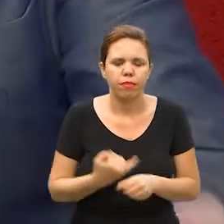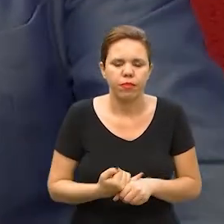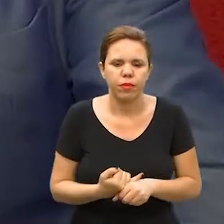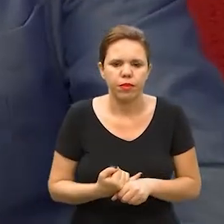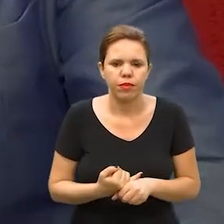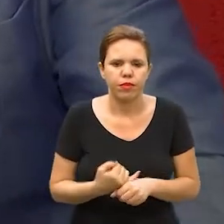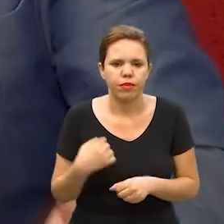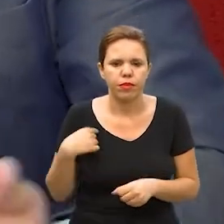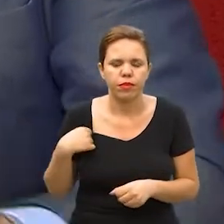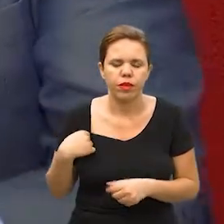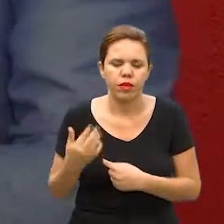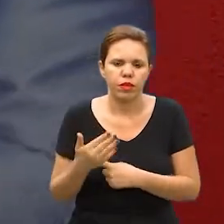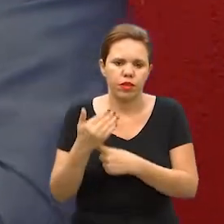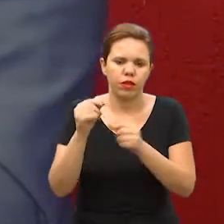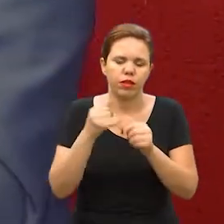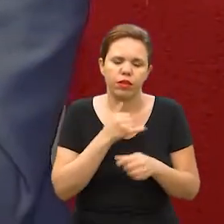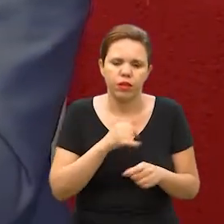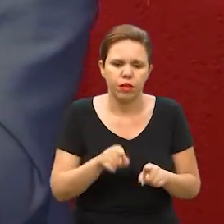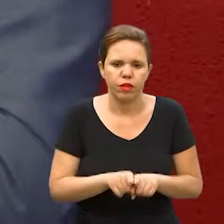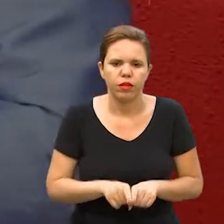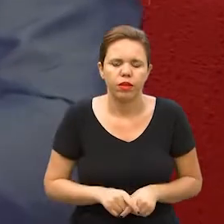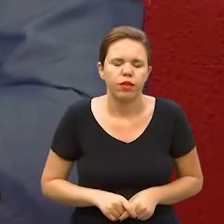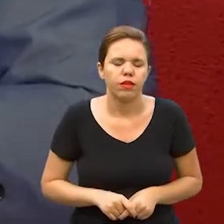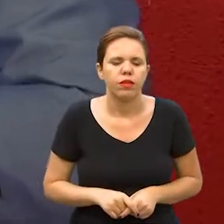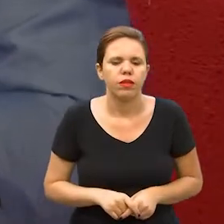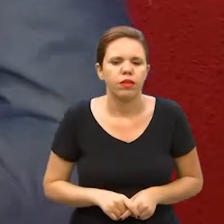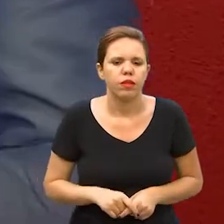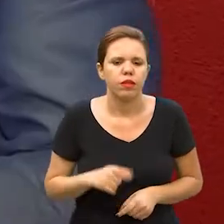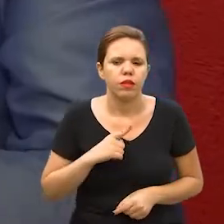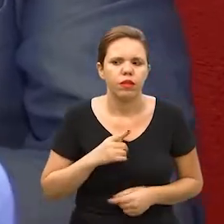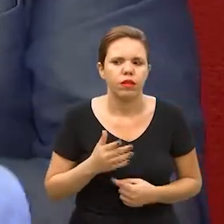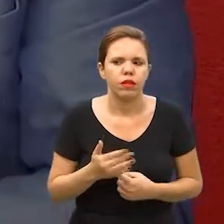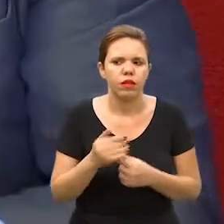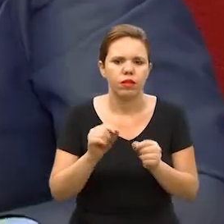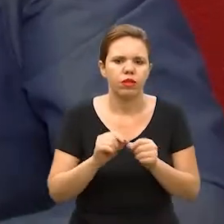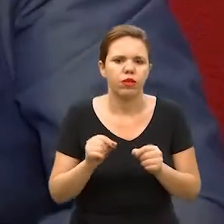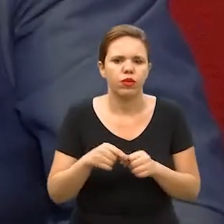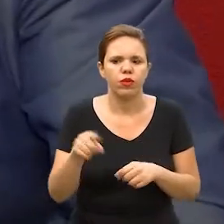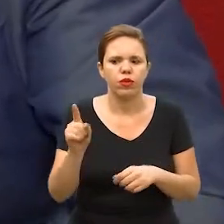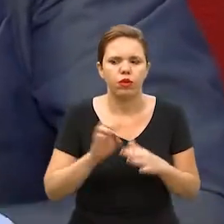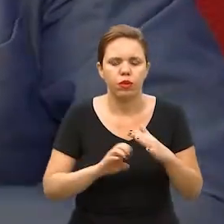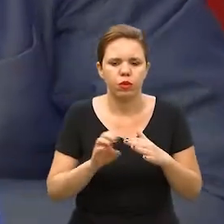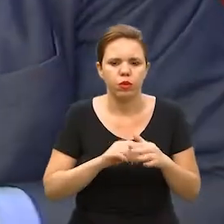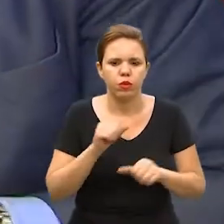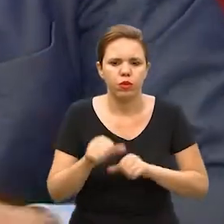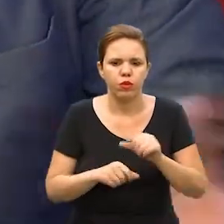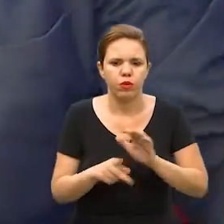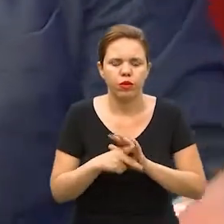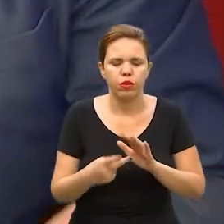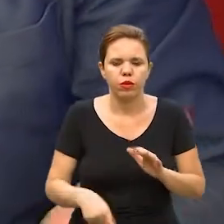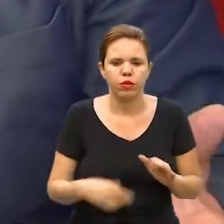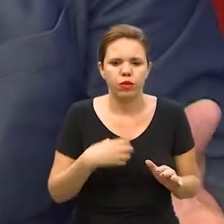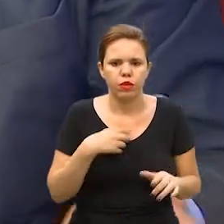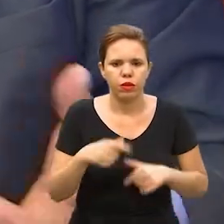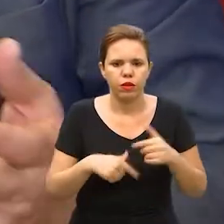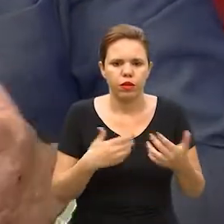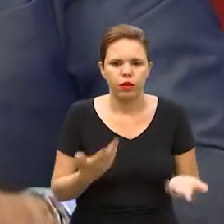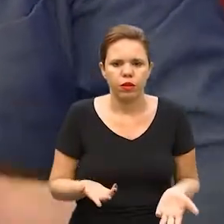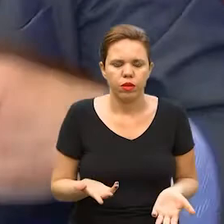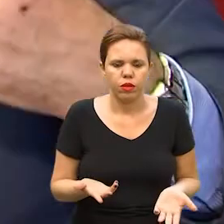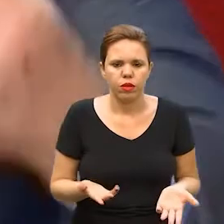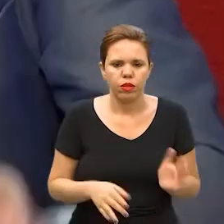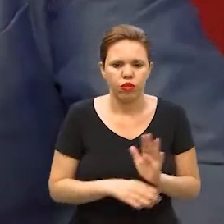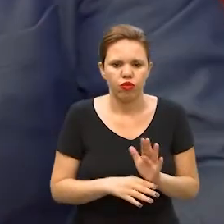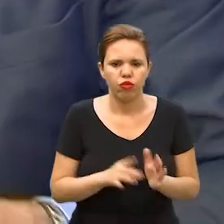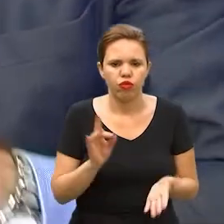de processos eletrônicos, assim como ter tecnologias que vão numa empresa e modificam a própria maneira da empresa trabalhar, ajudando